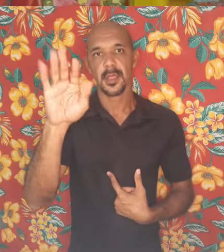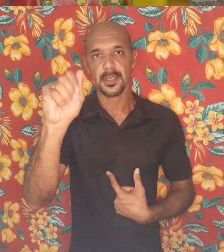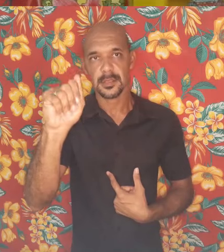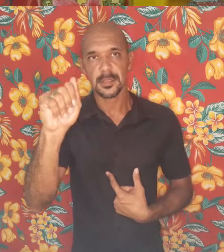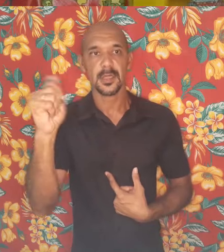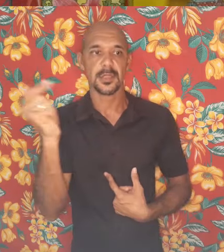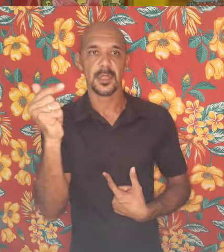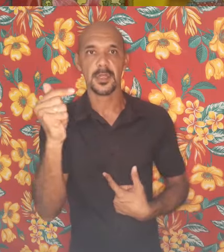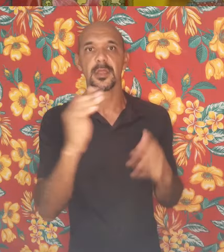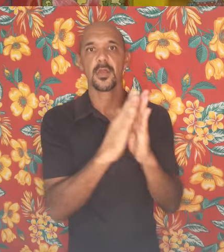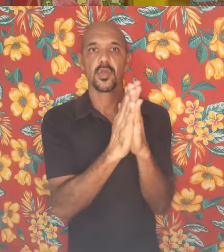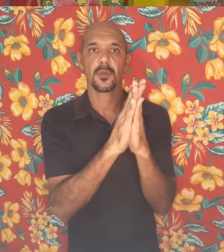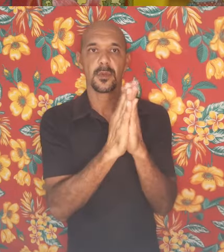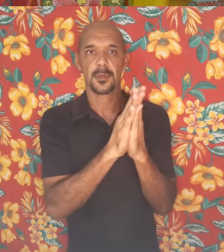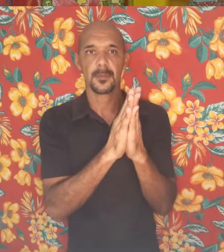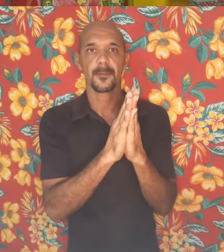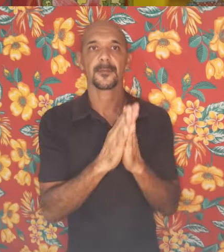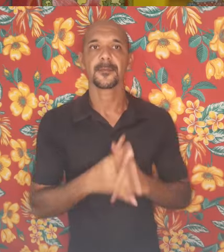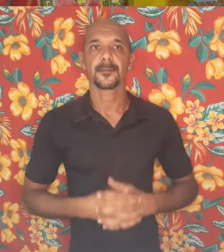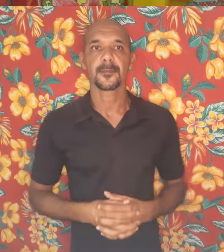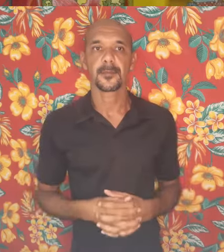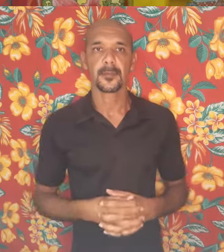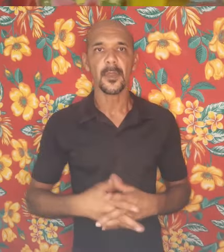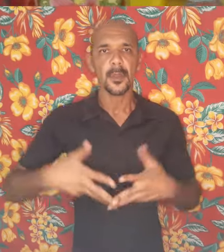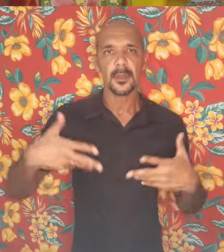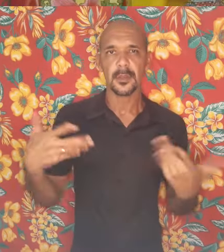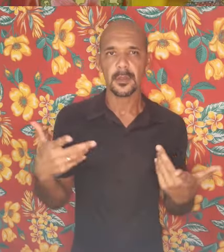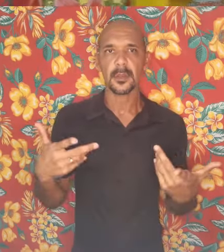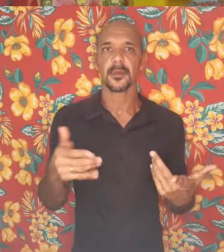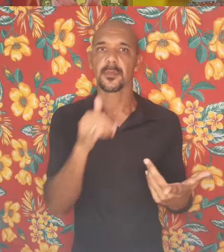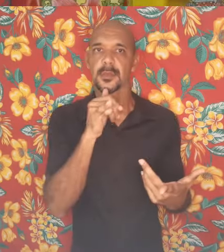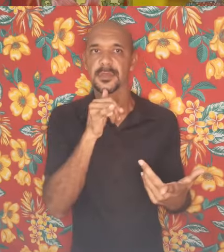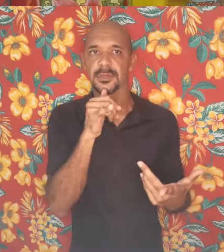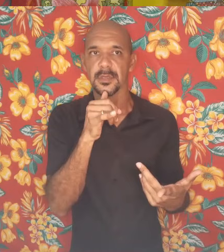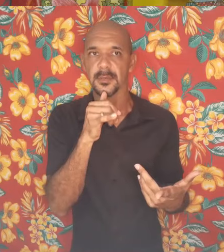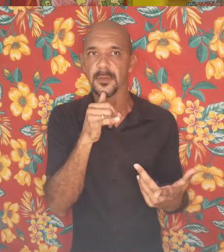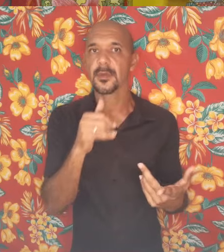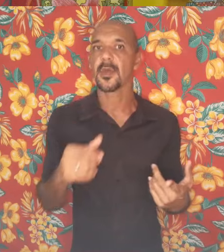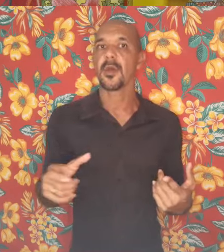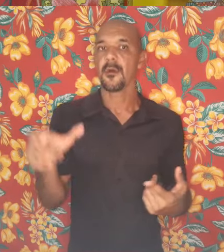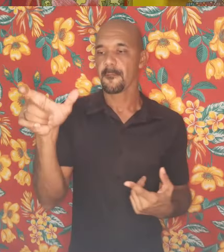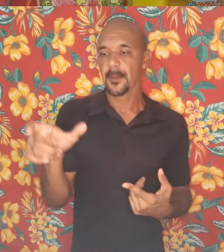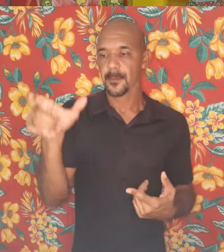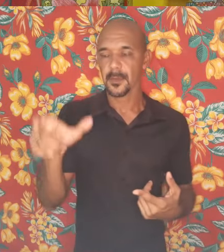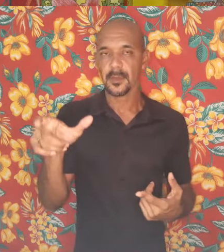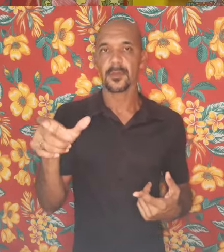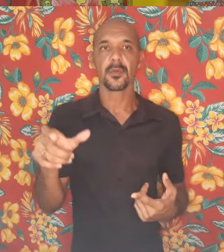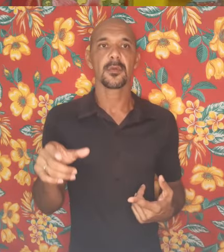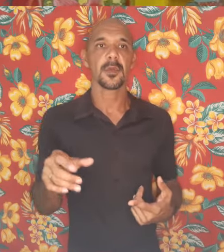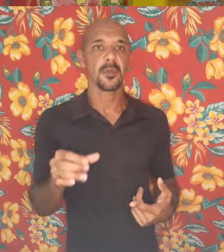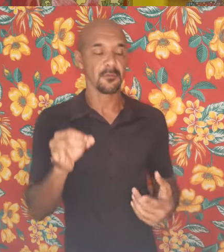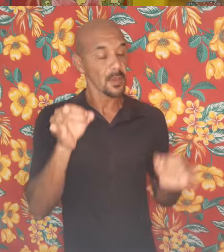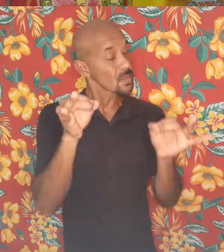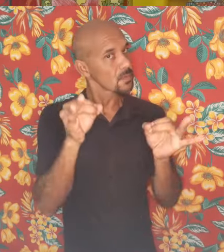Vale salientar que é você quem vai decidir esses tamanhos, tá? A gente não tem obrigatoriedade